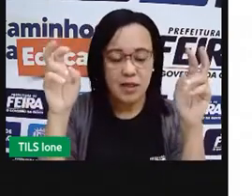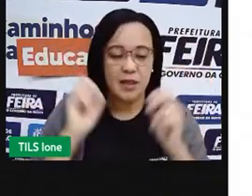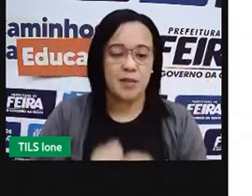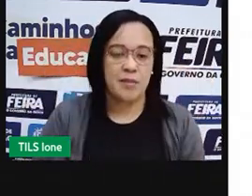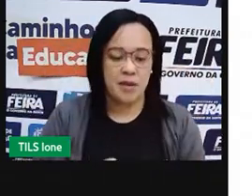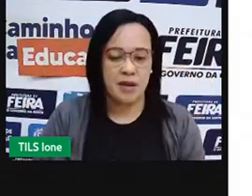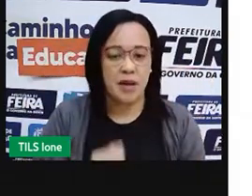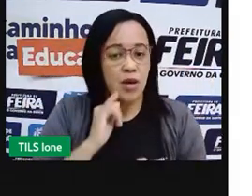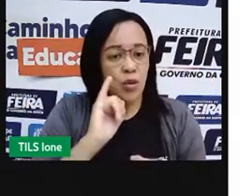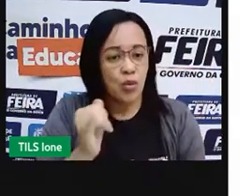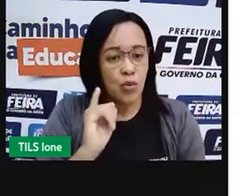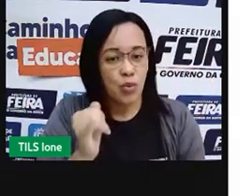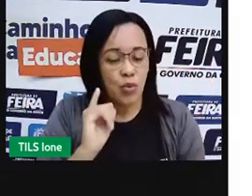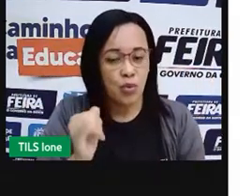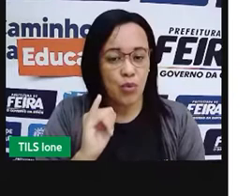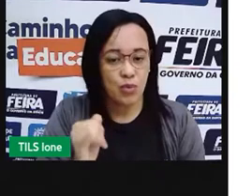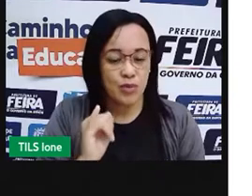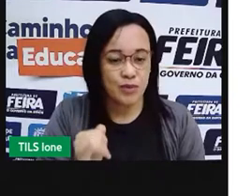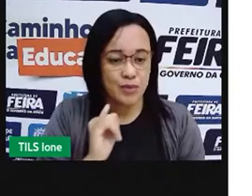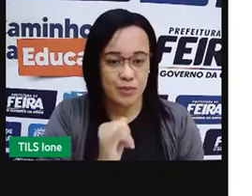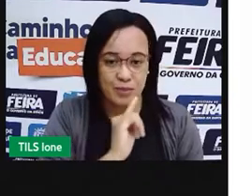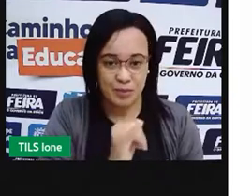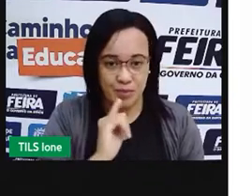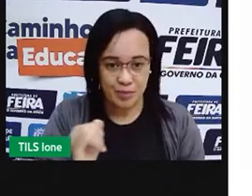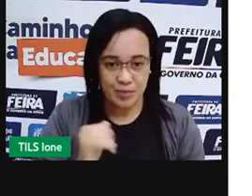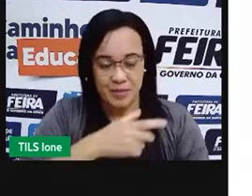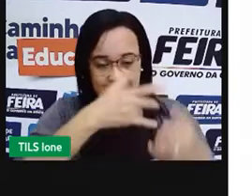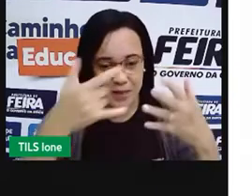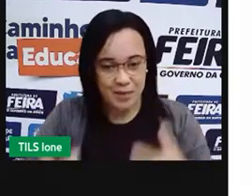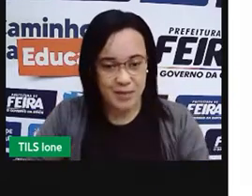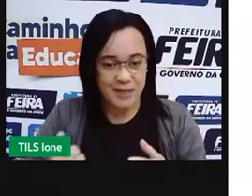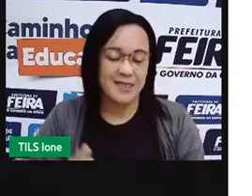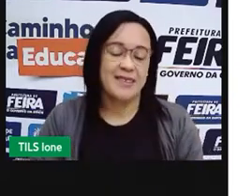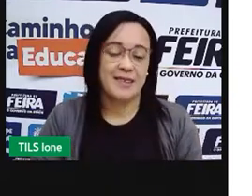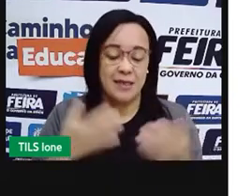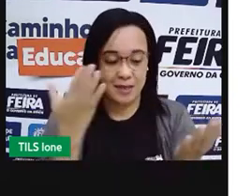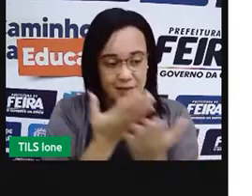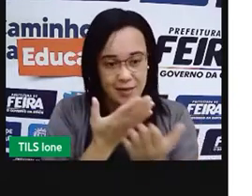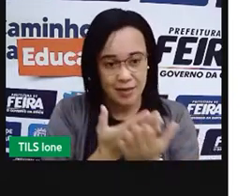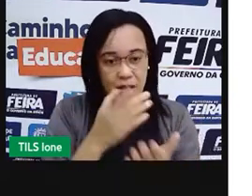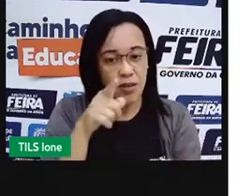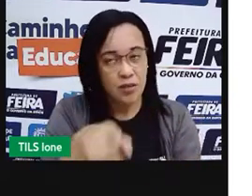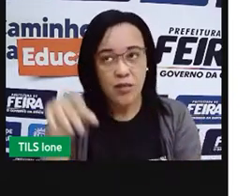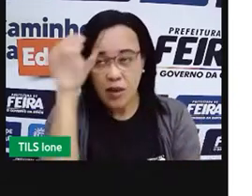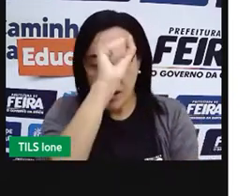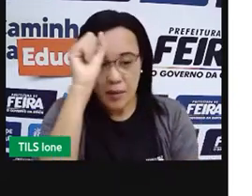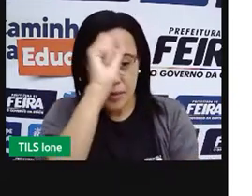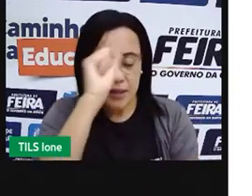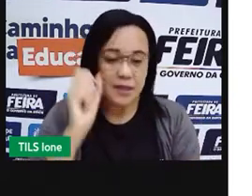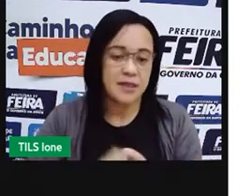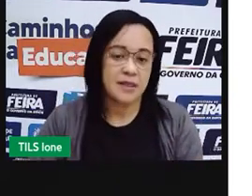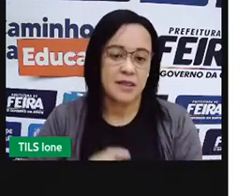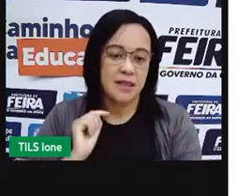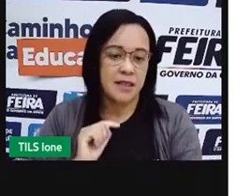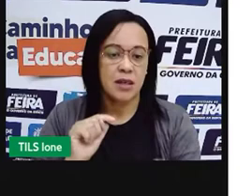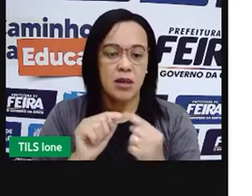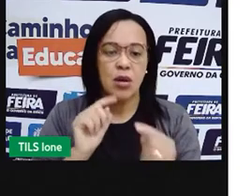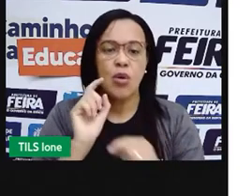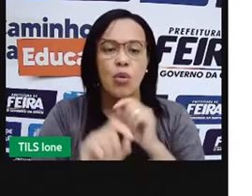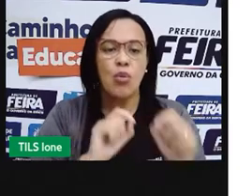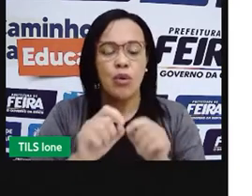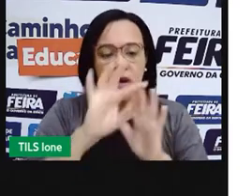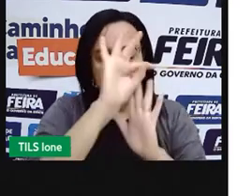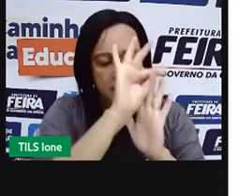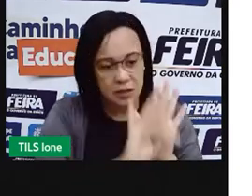mim. Então, com essa aula, professor, vocês vão aprender a identificar a função social dos